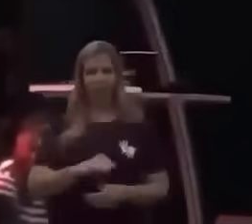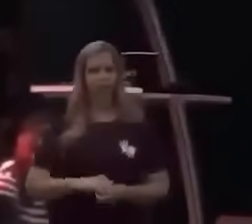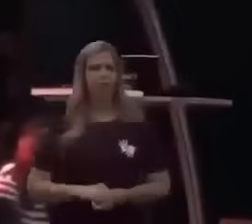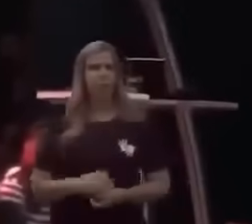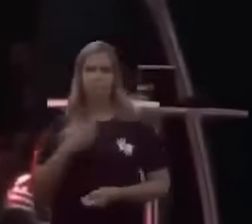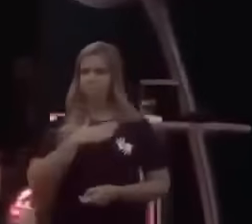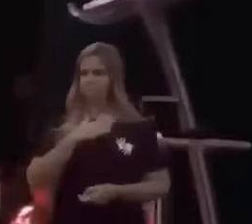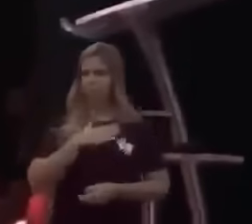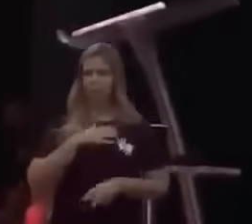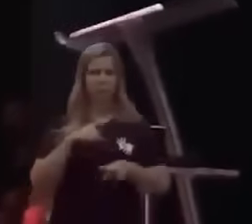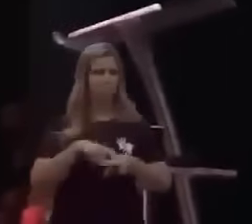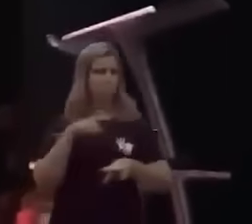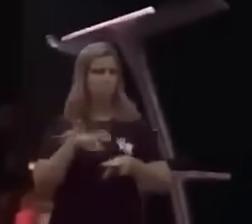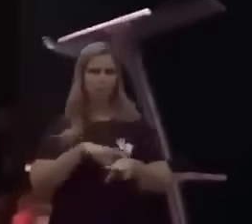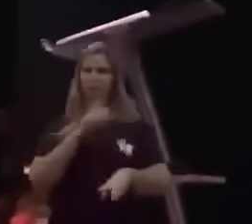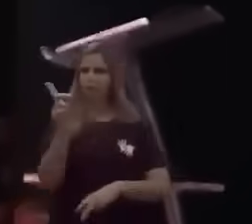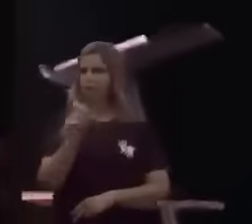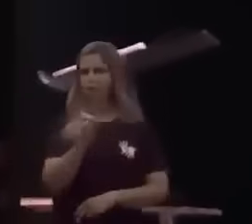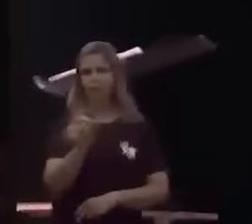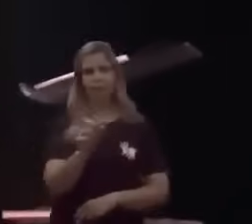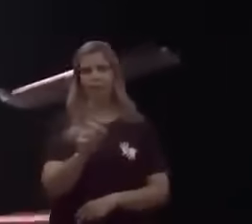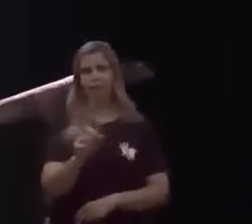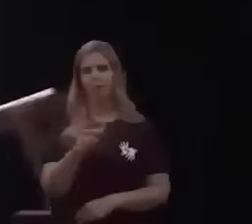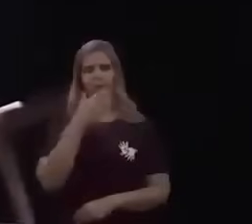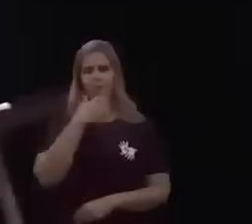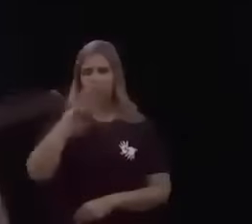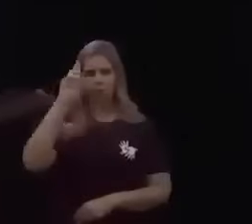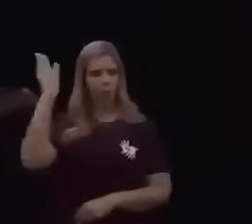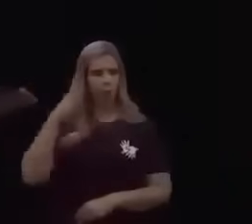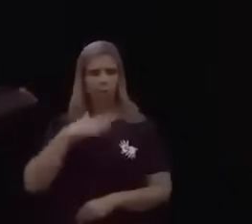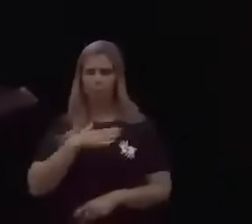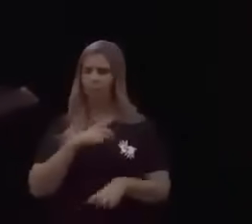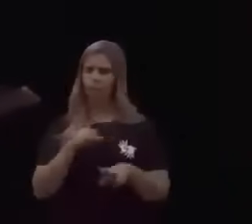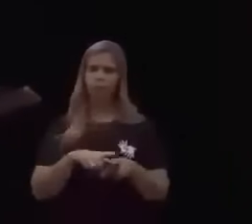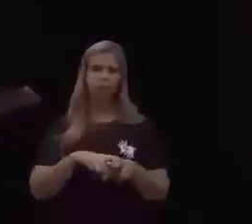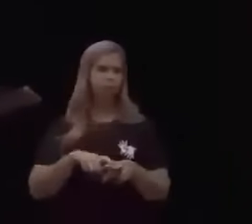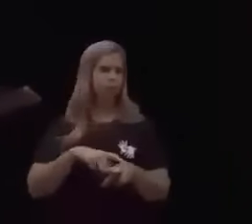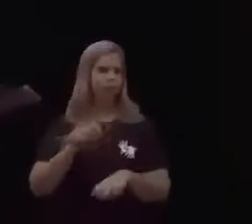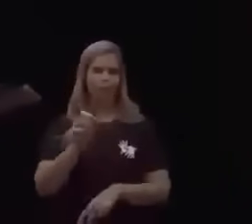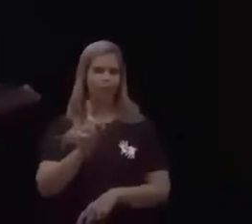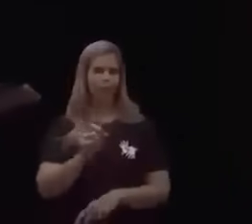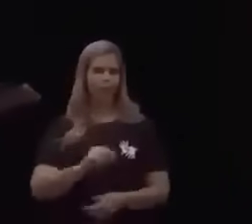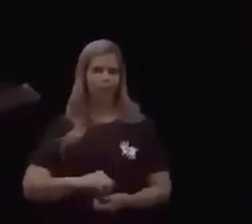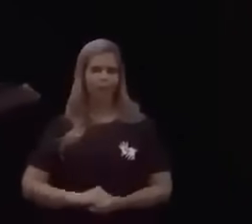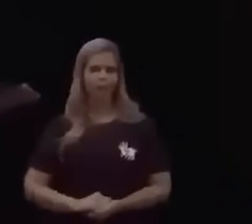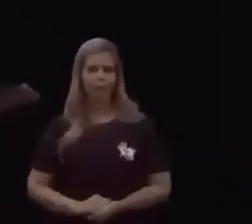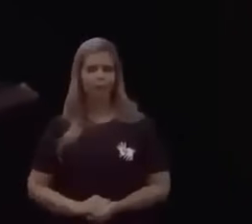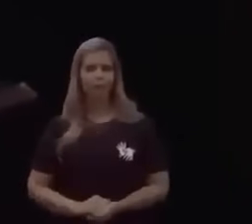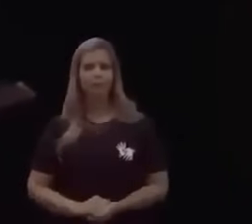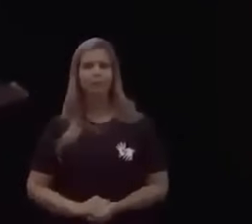os meus pés não, os meus não, o Senhor não vai lavar meus pés, pronto, está decidido.